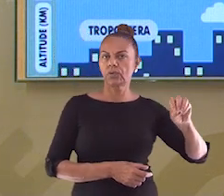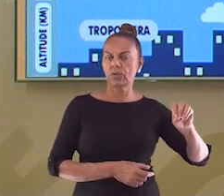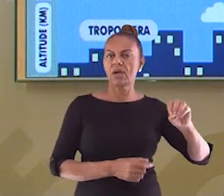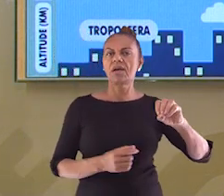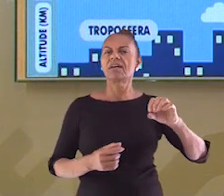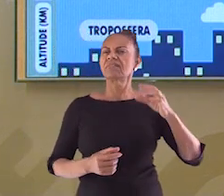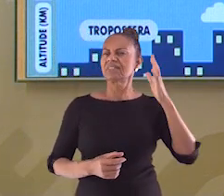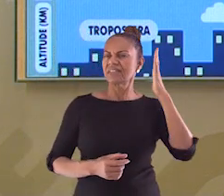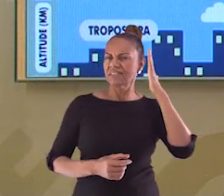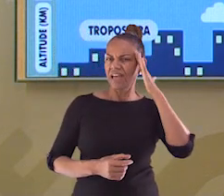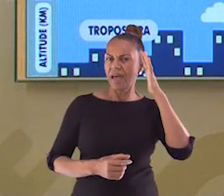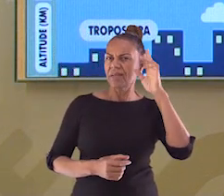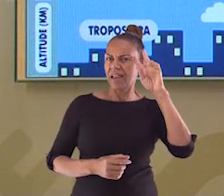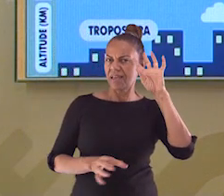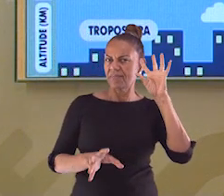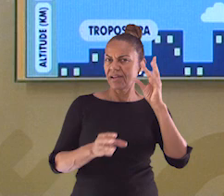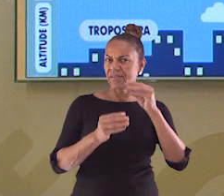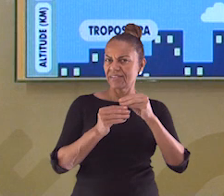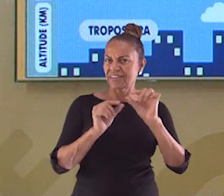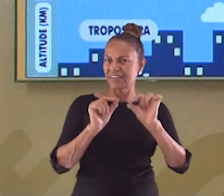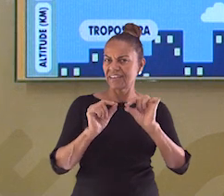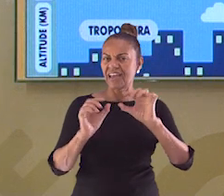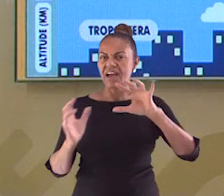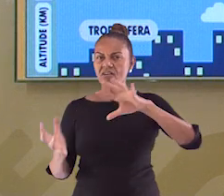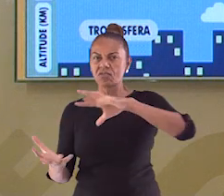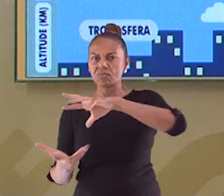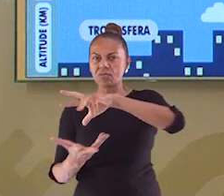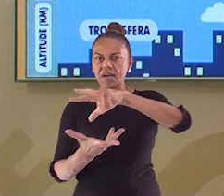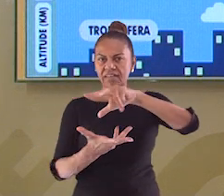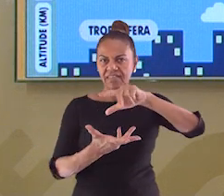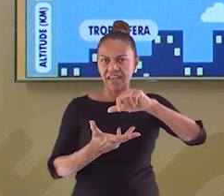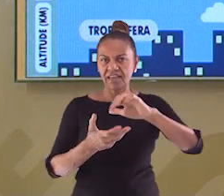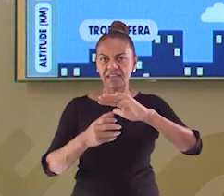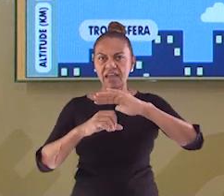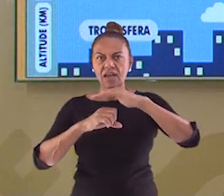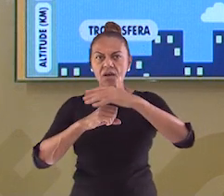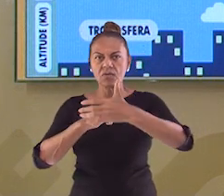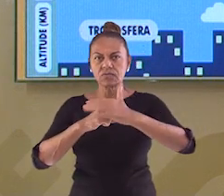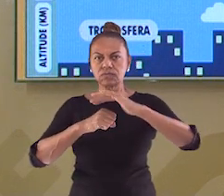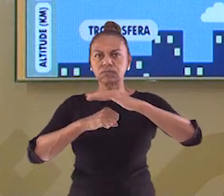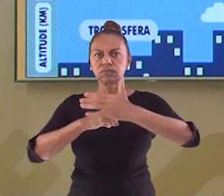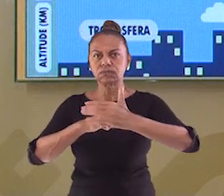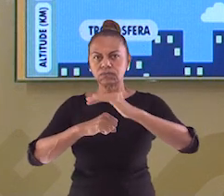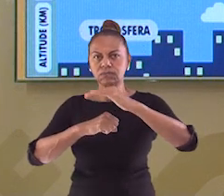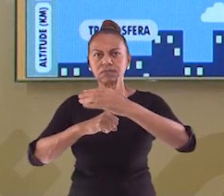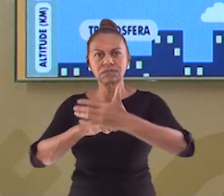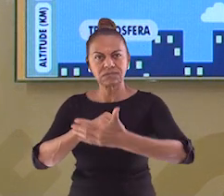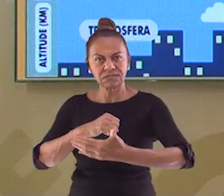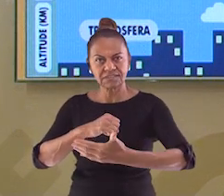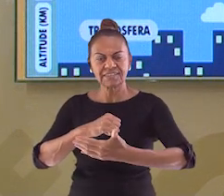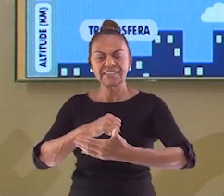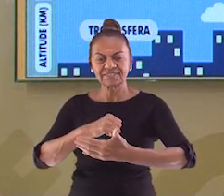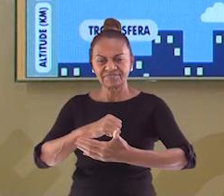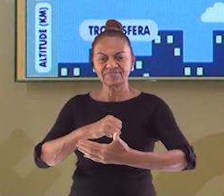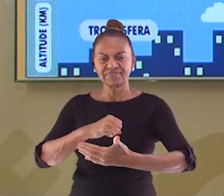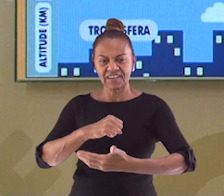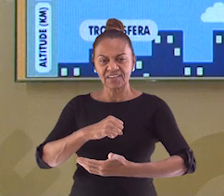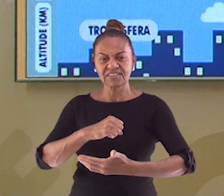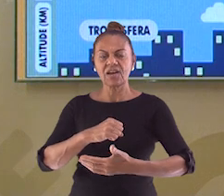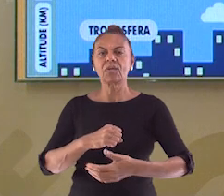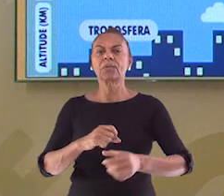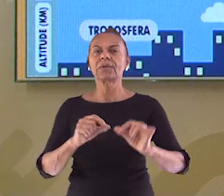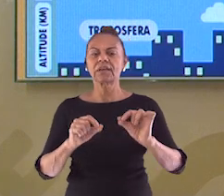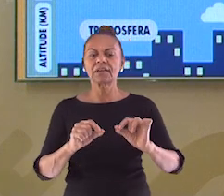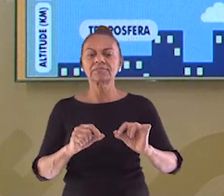a atmosfera, que é dividida em 5 camadas, formada por gases que envolvem a Terra. Então, as